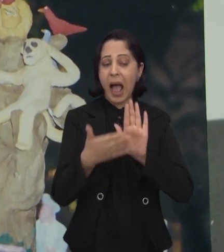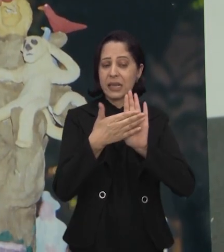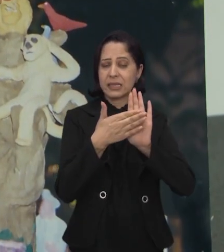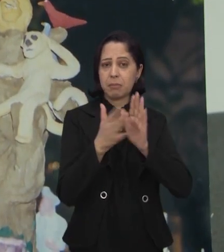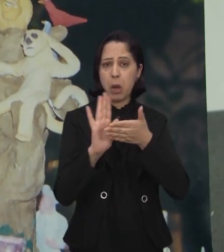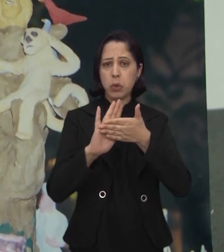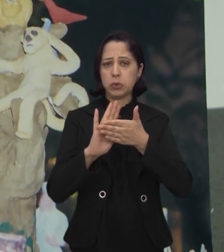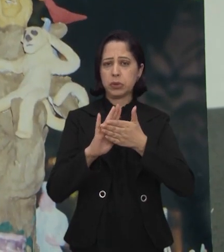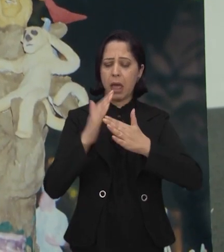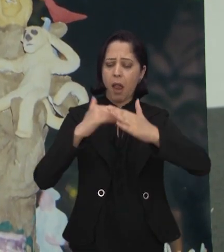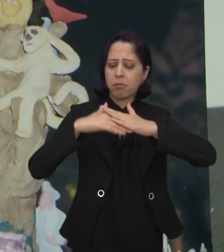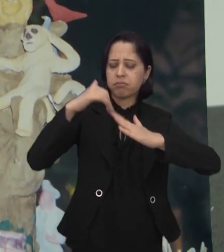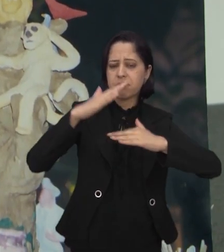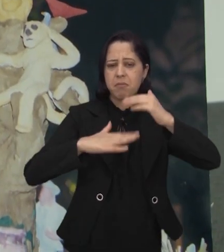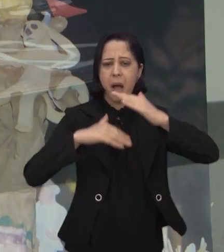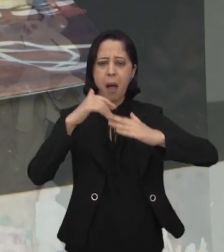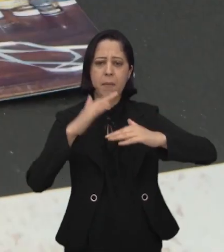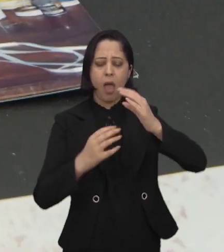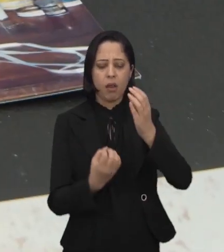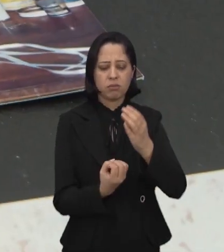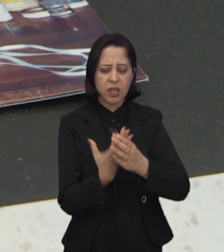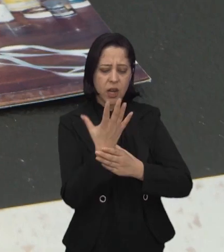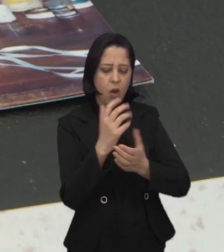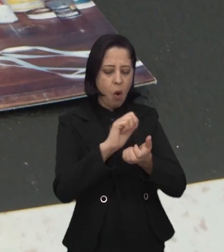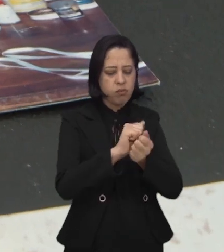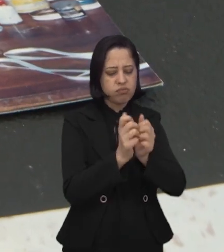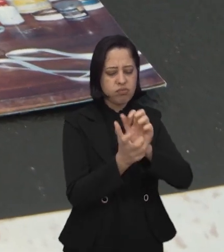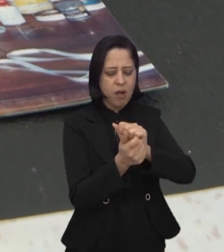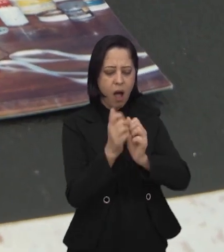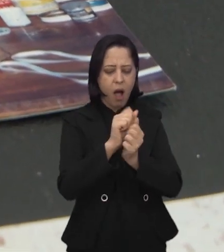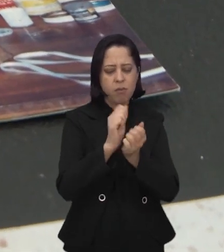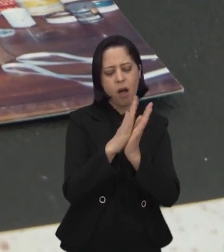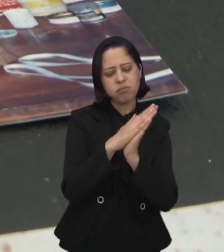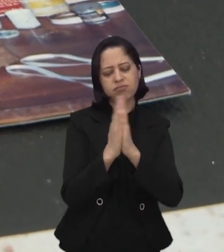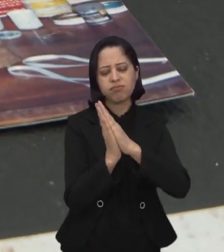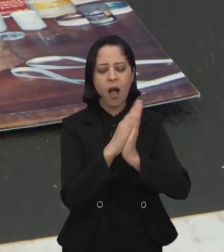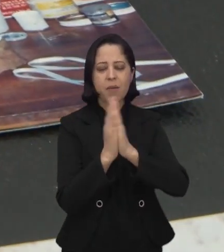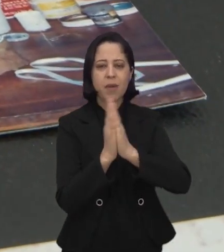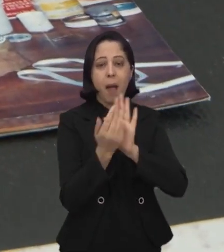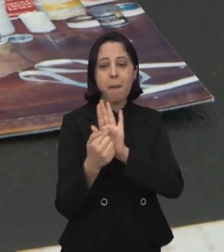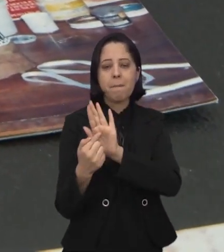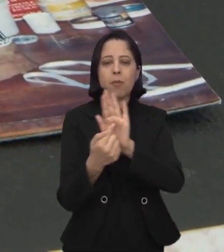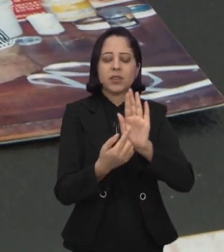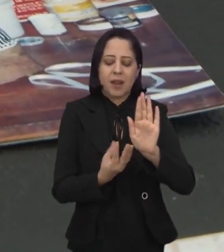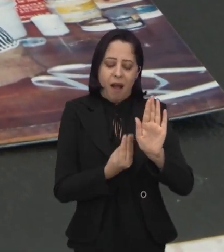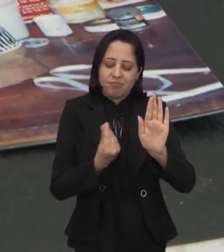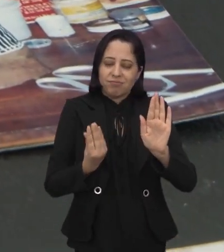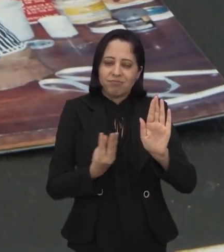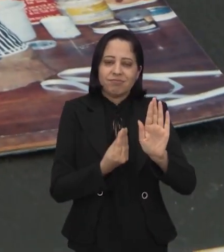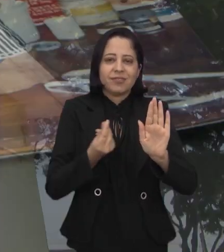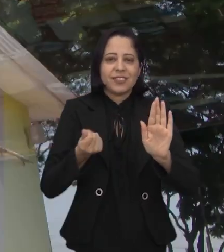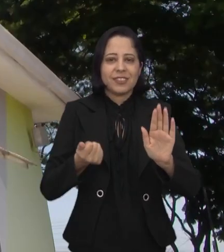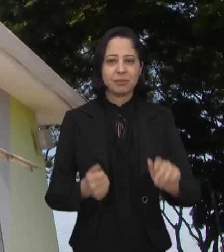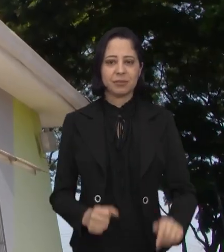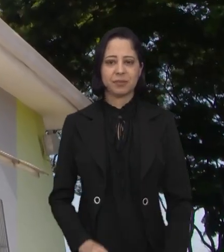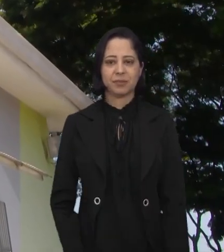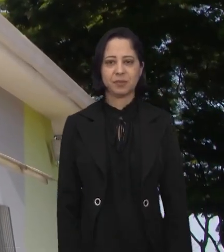Das mãos habilidosas de Lili Figureira, nasceram peças de quem soube com sensibilidade retratar o cotidiano.